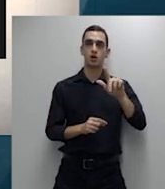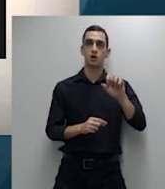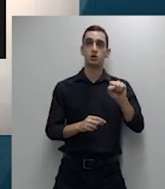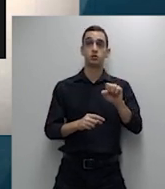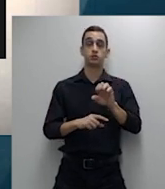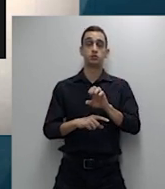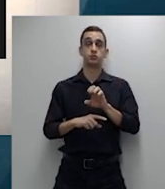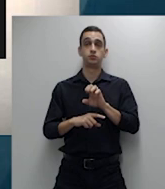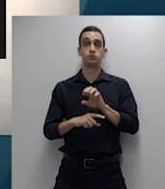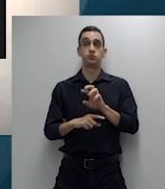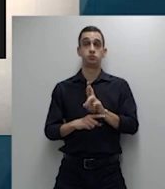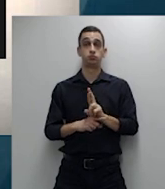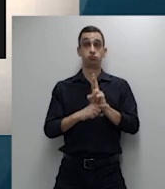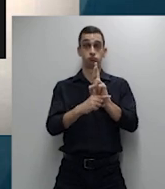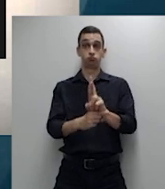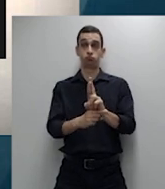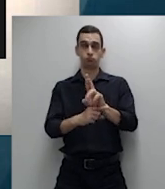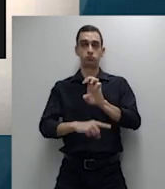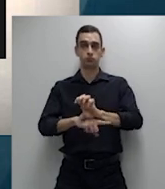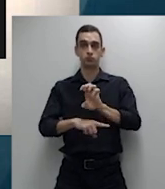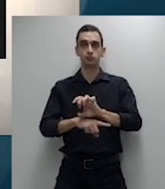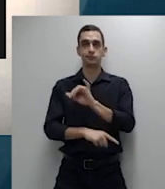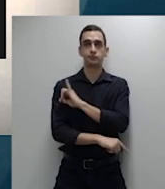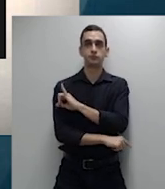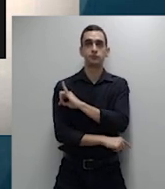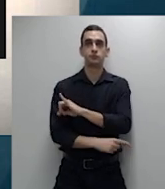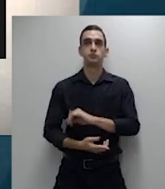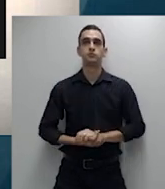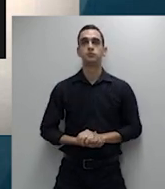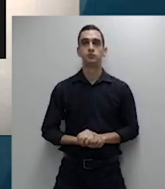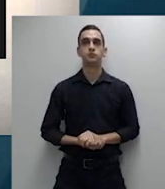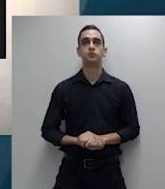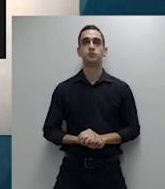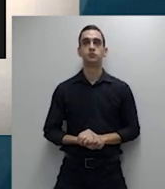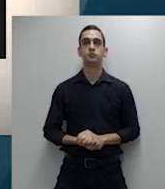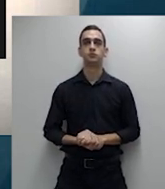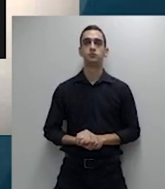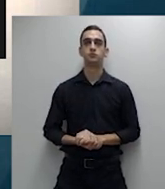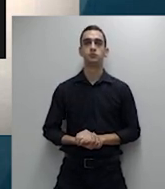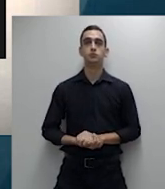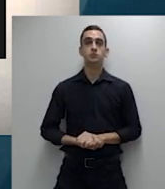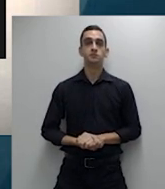Costa a palavra é eu